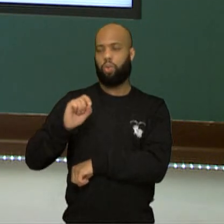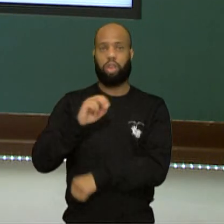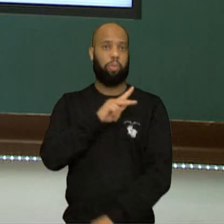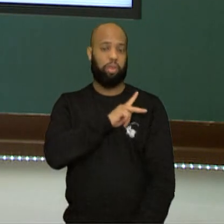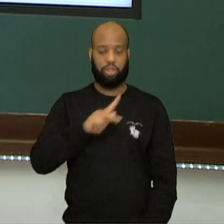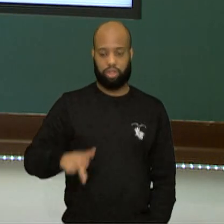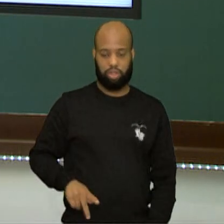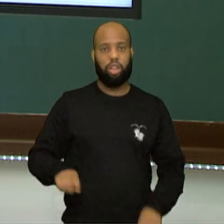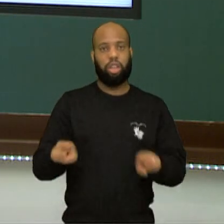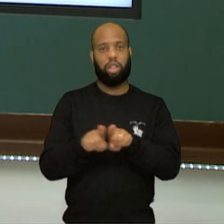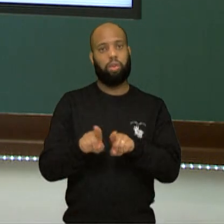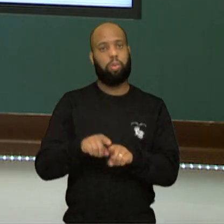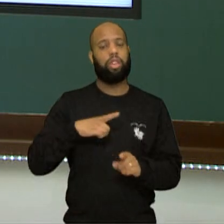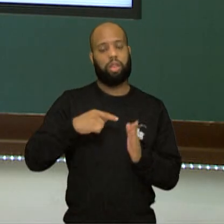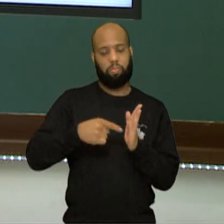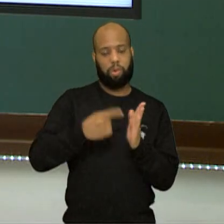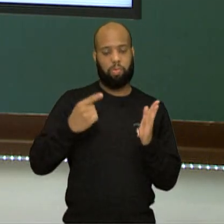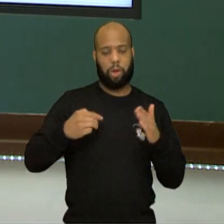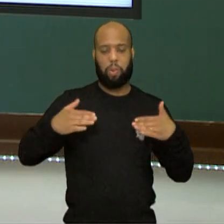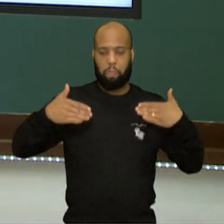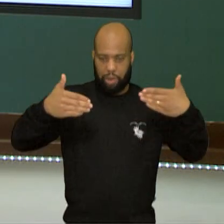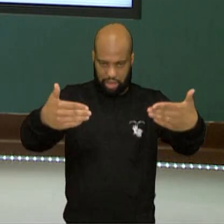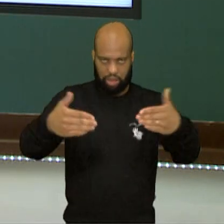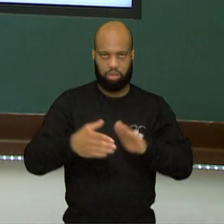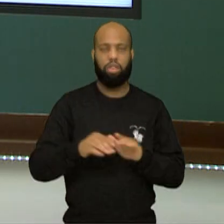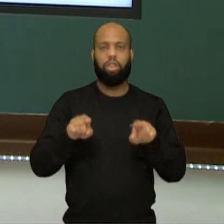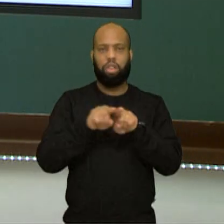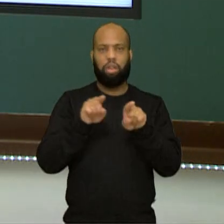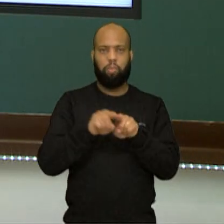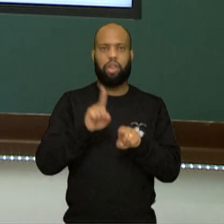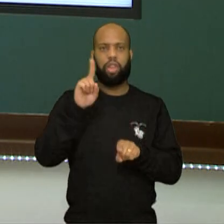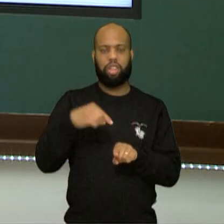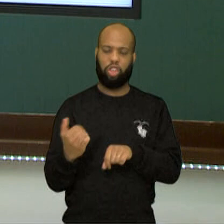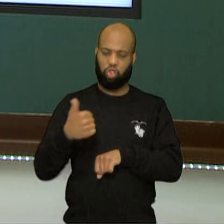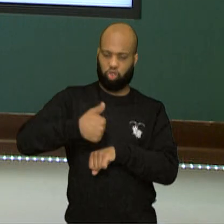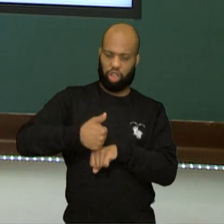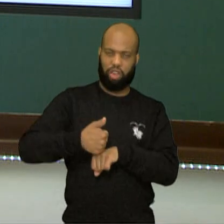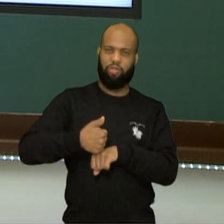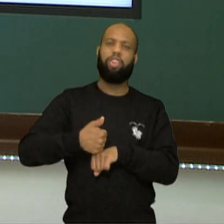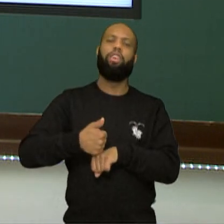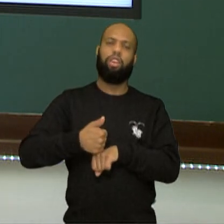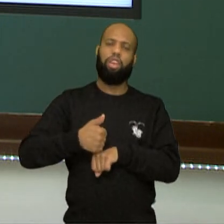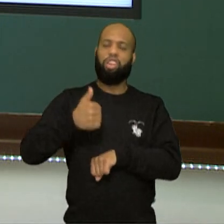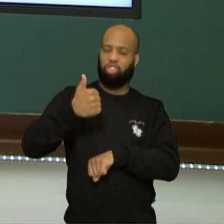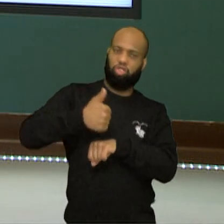alguns casos, o primeiro-ministro, enfim, mas é o chefe de Estado que nós temos. Então,